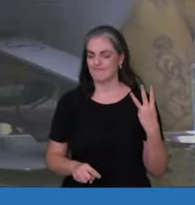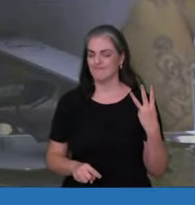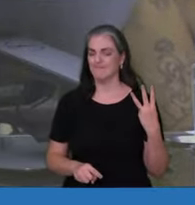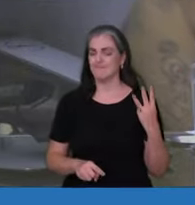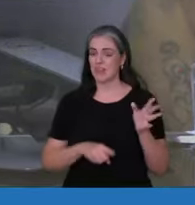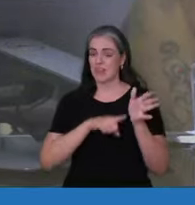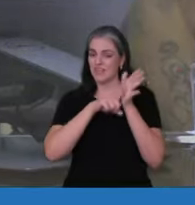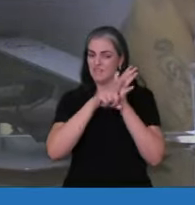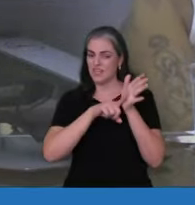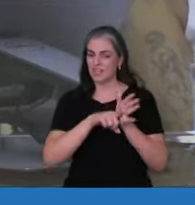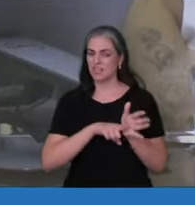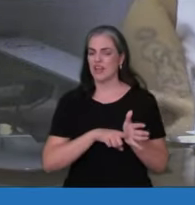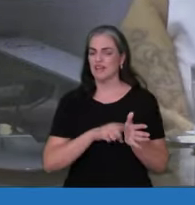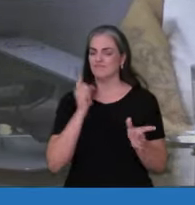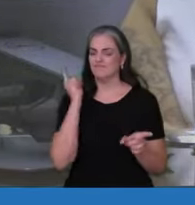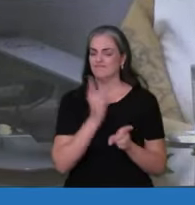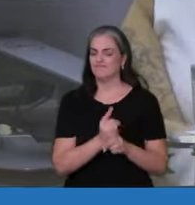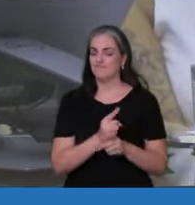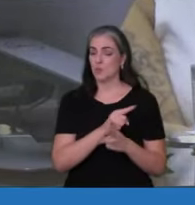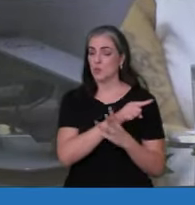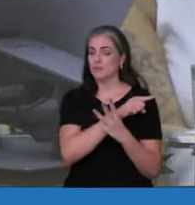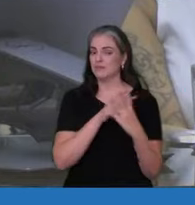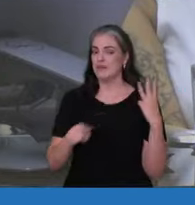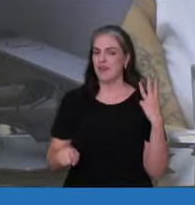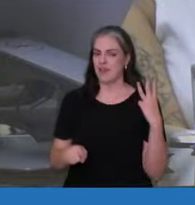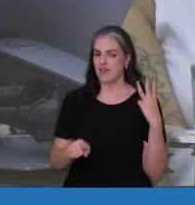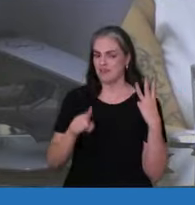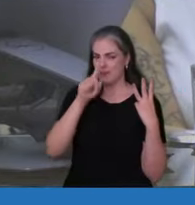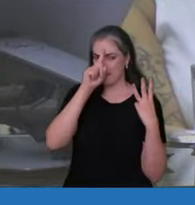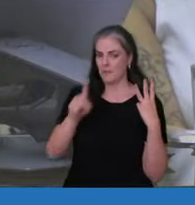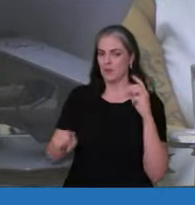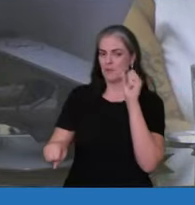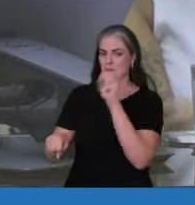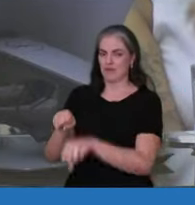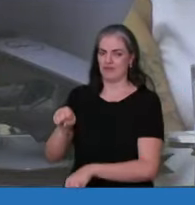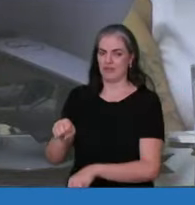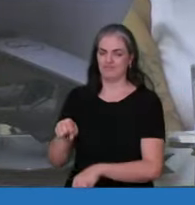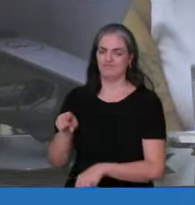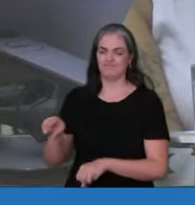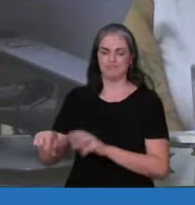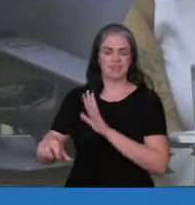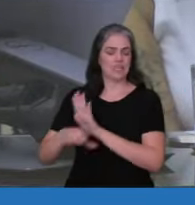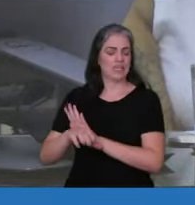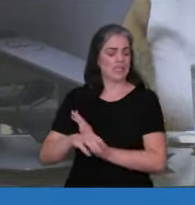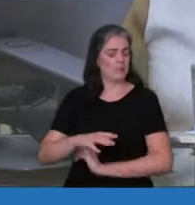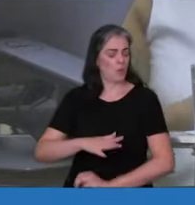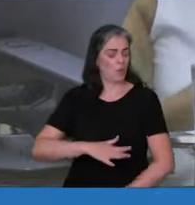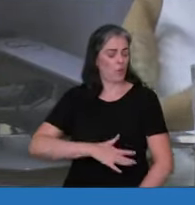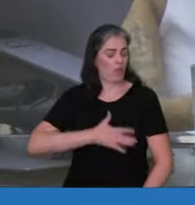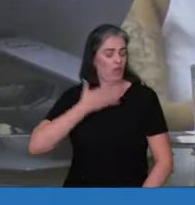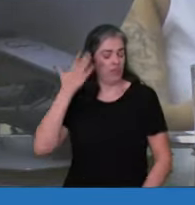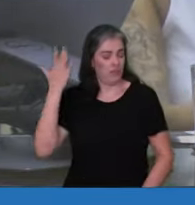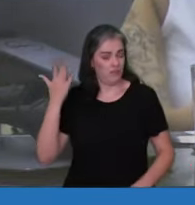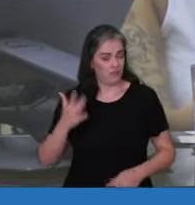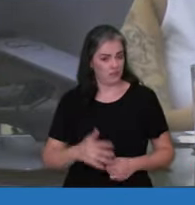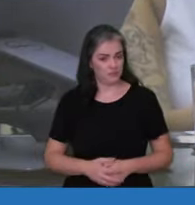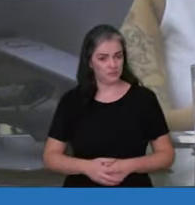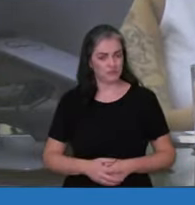como mandantes deste crime bárbaro, ao lado de